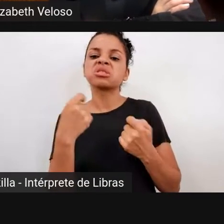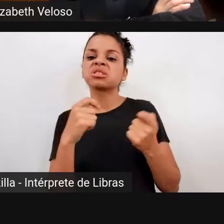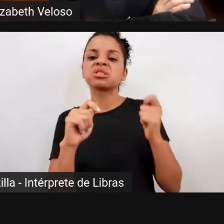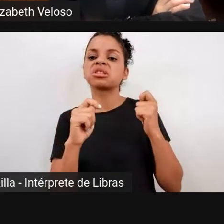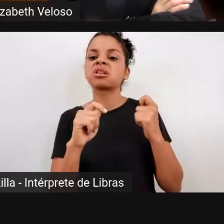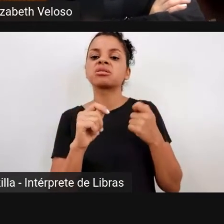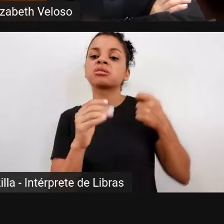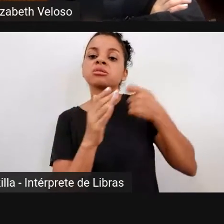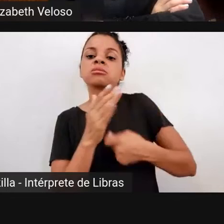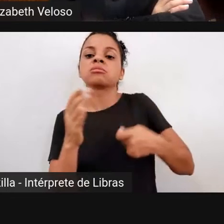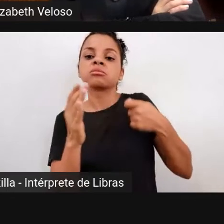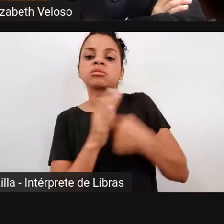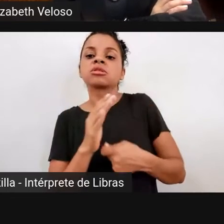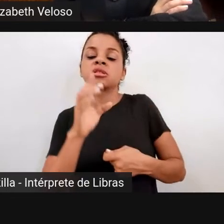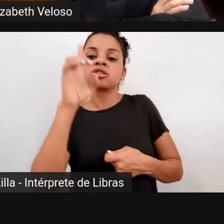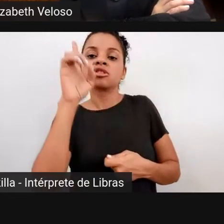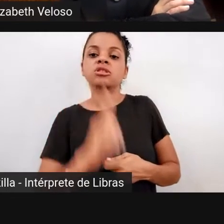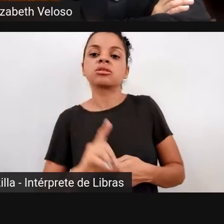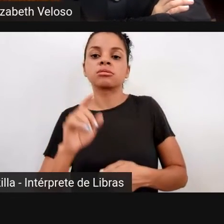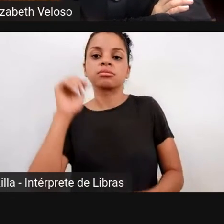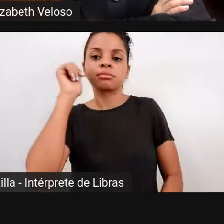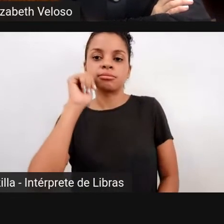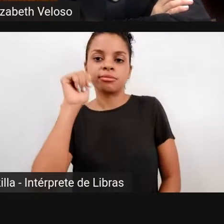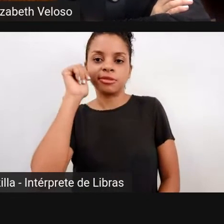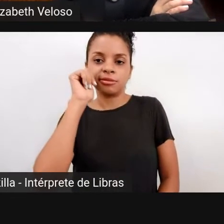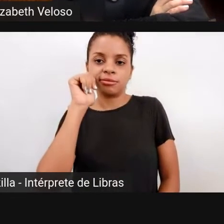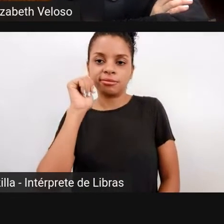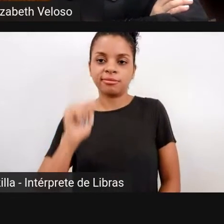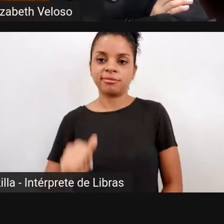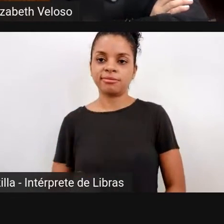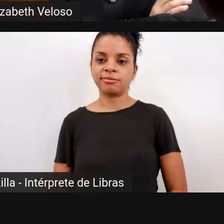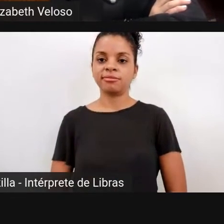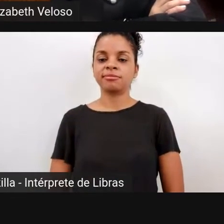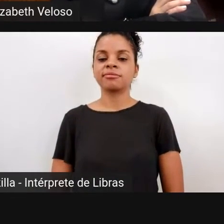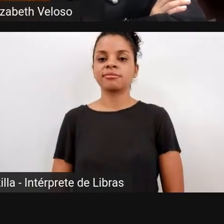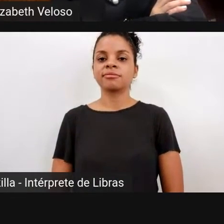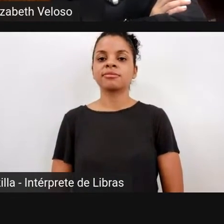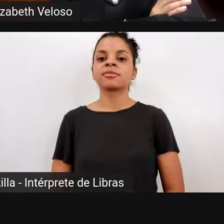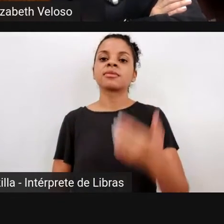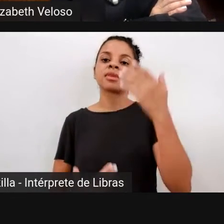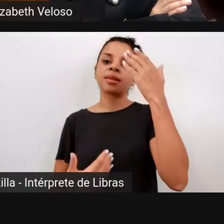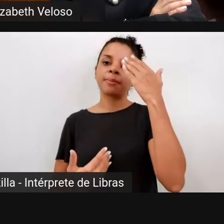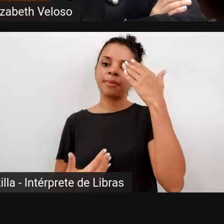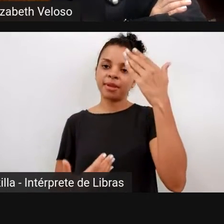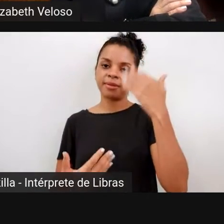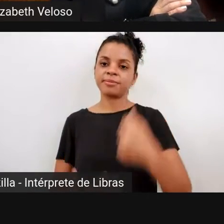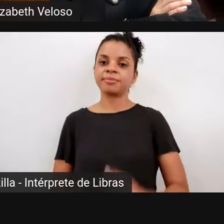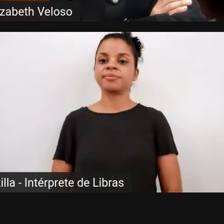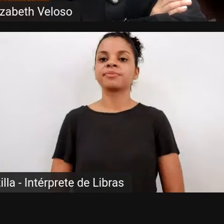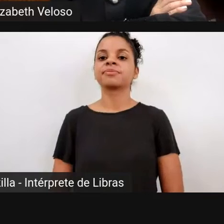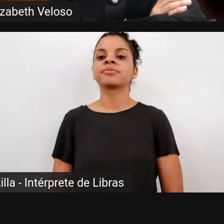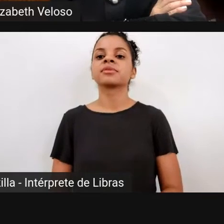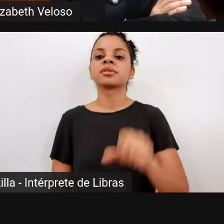É basicamente esse meu ponto. Obrigado, Isabela. Sâmia?